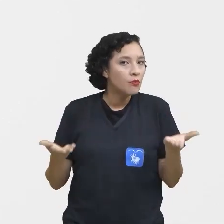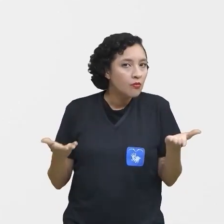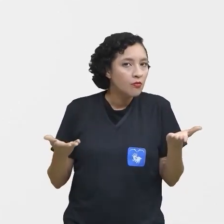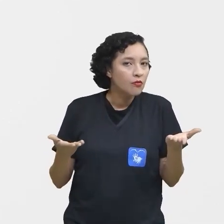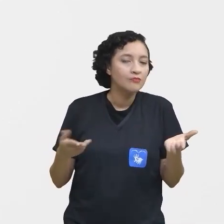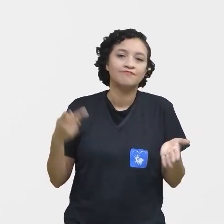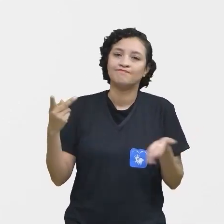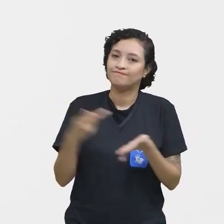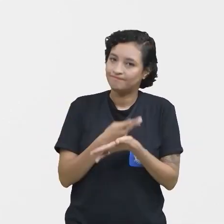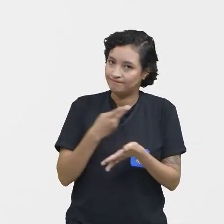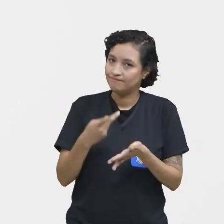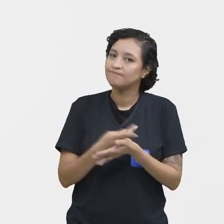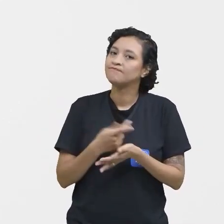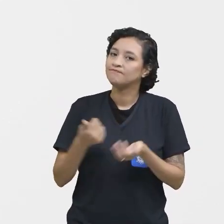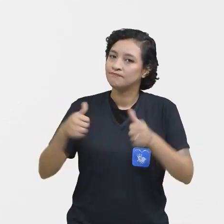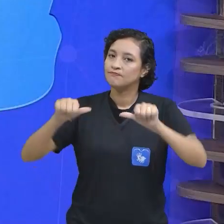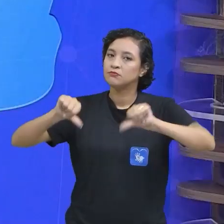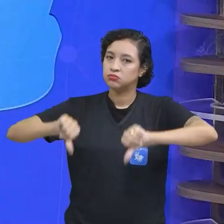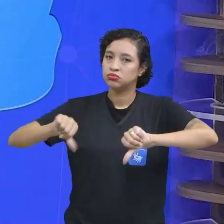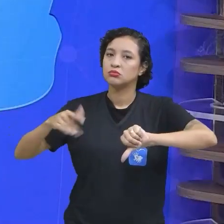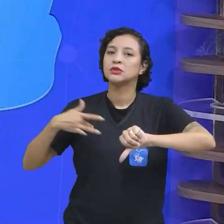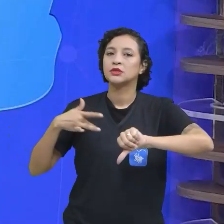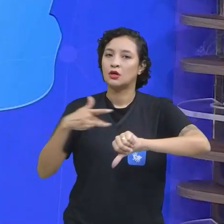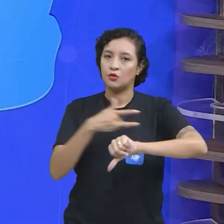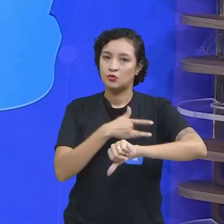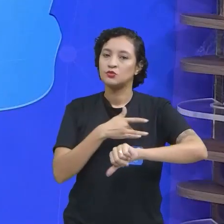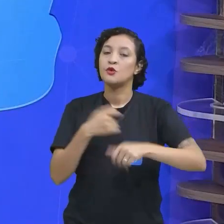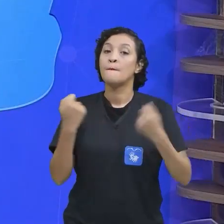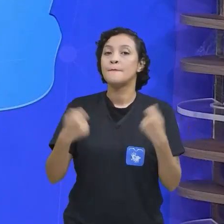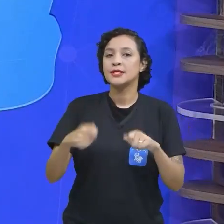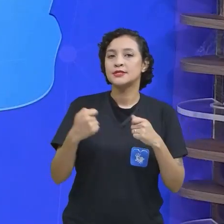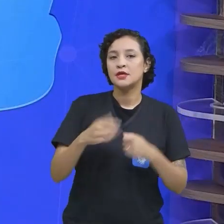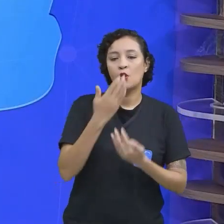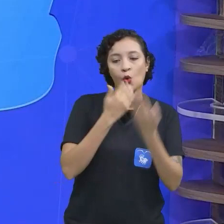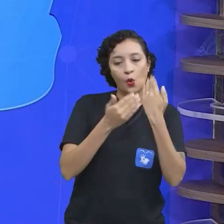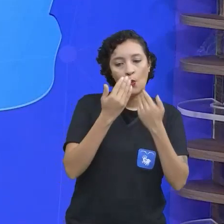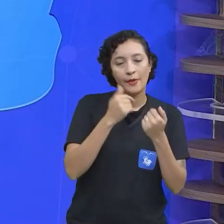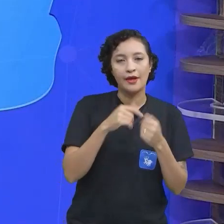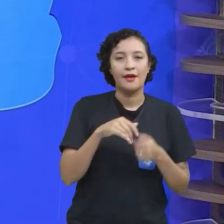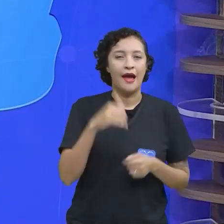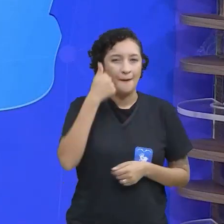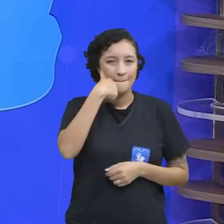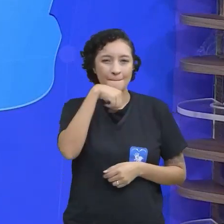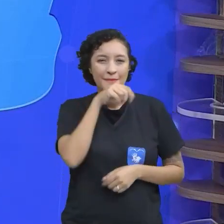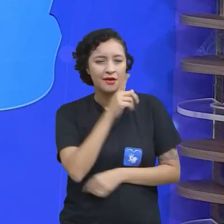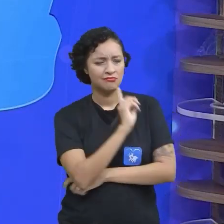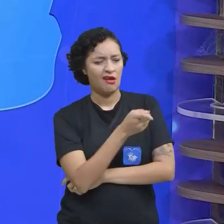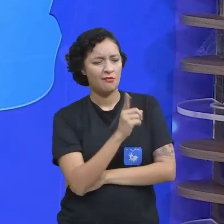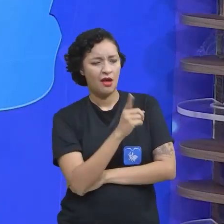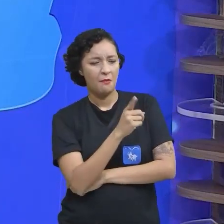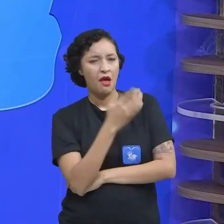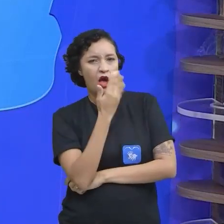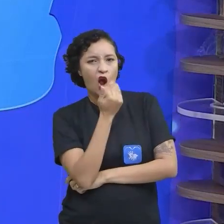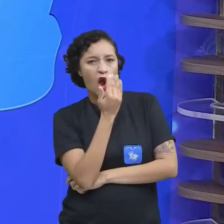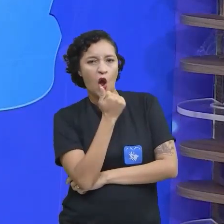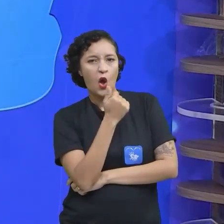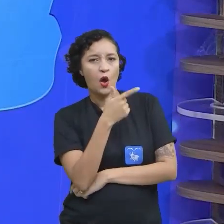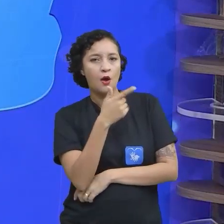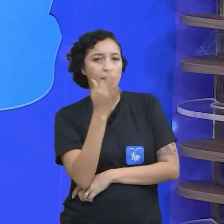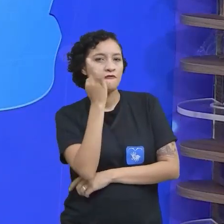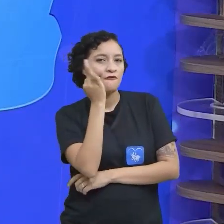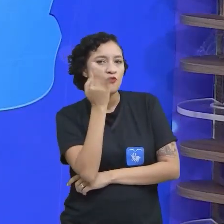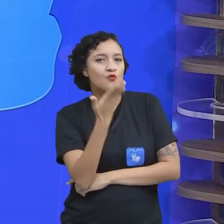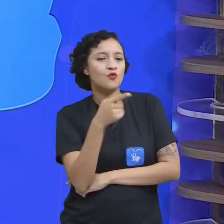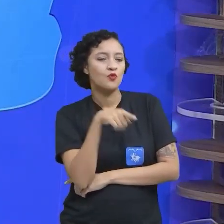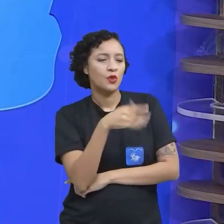de saúde, né? Você precisa comer outros alimentos. Quando a sua mãe fala para você, olha, come legumes, come